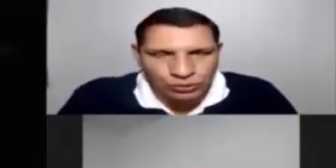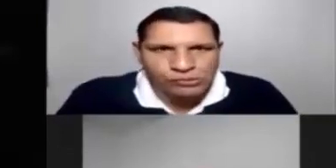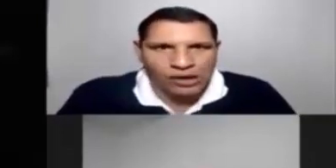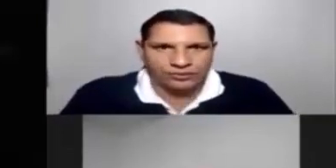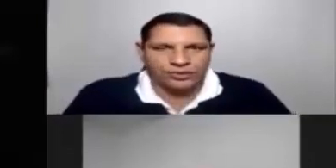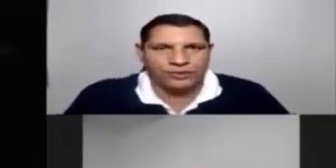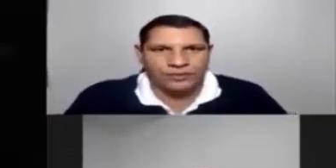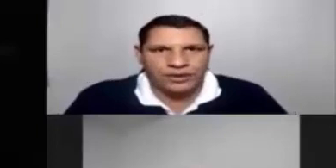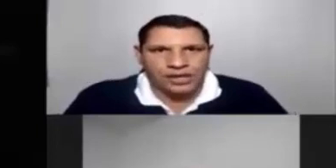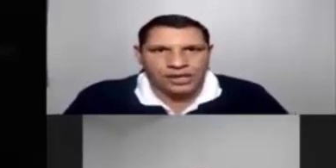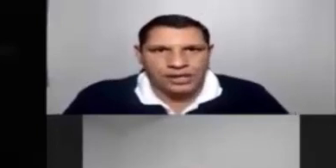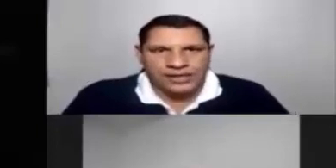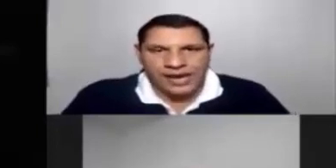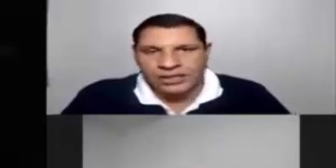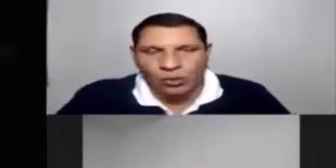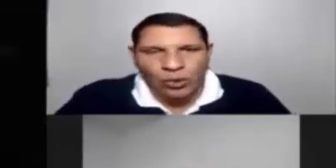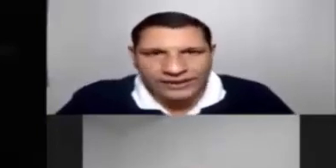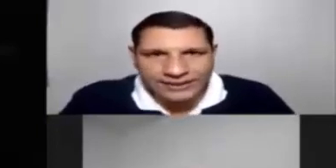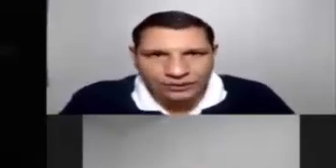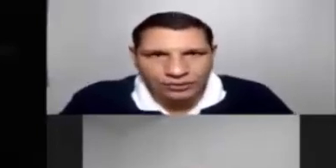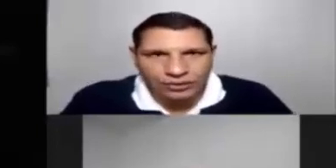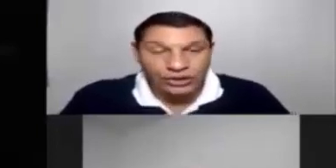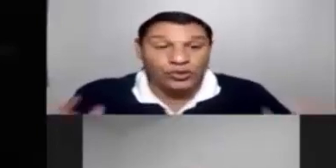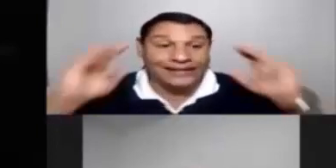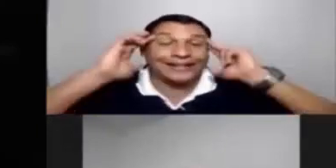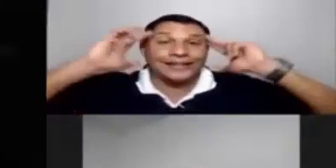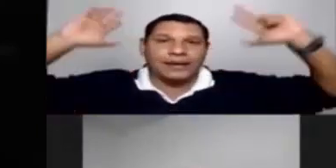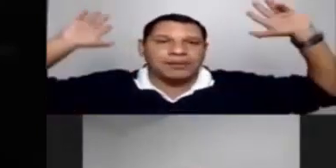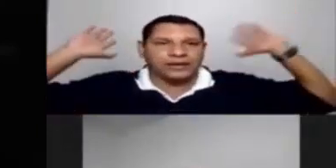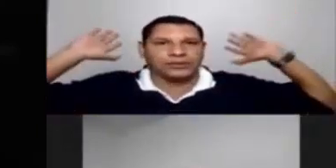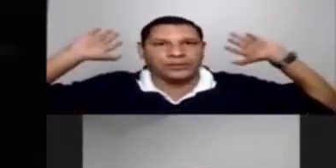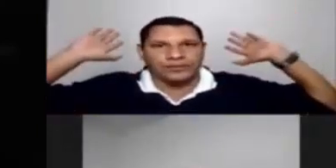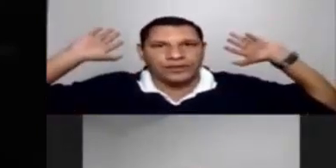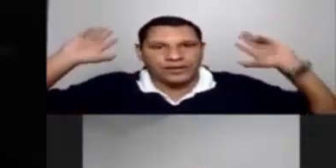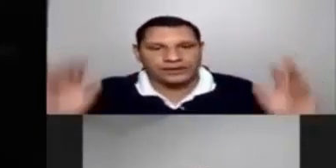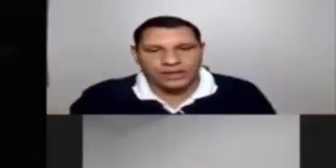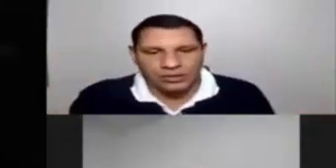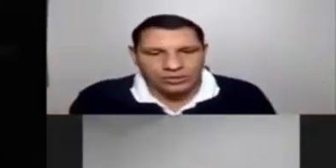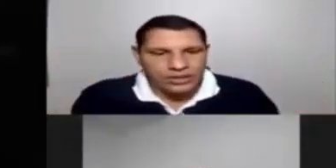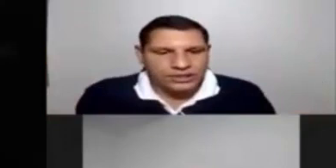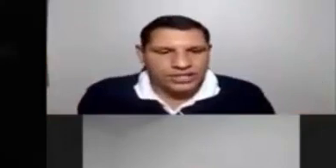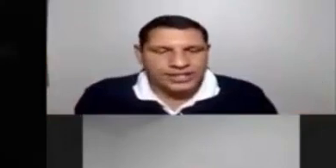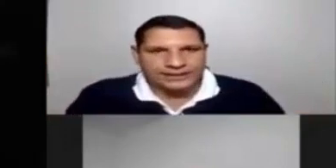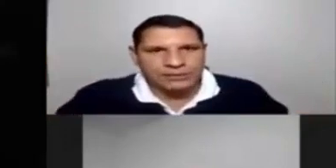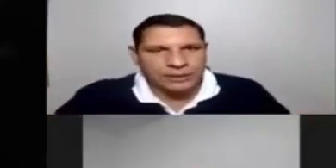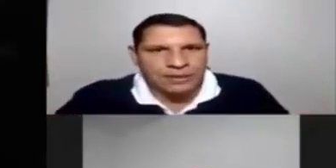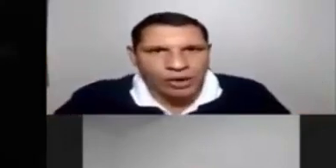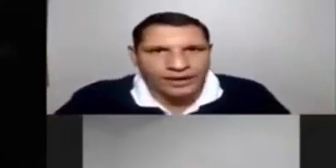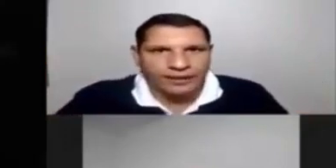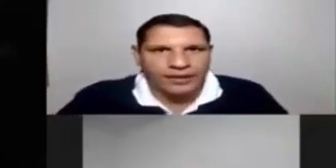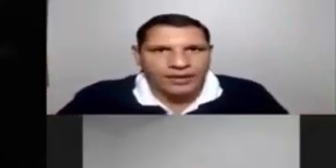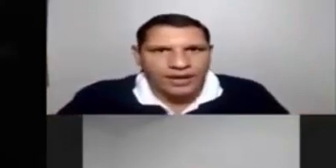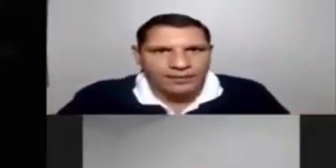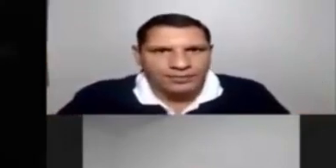que funciona o mundo dos mortos. E eles estão conversando. E o cara está lembrando. Então, esquecimento da